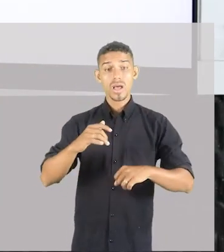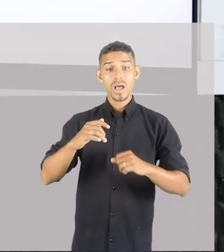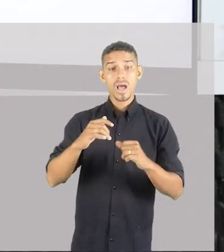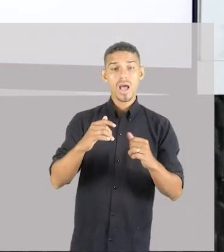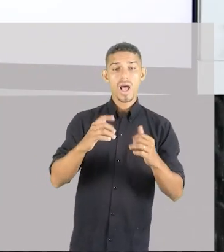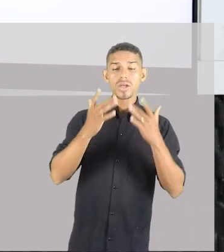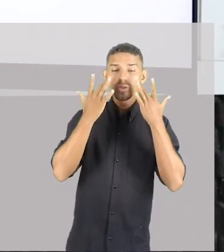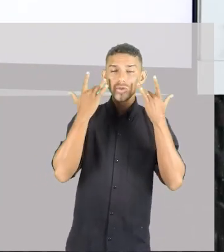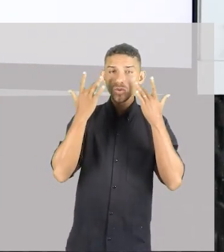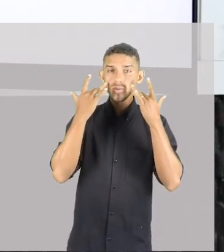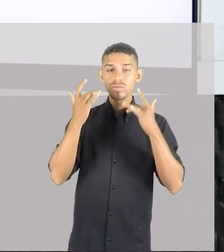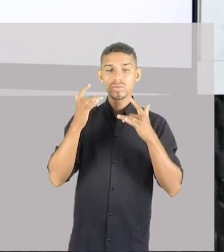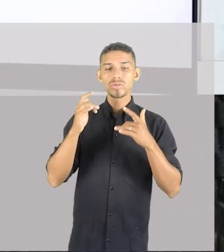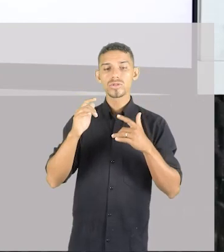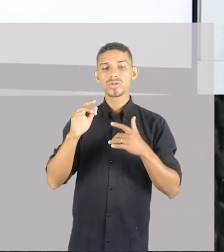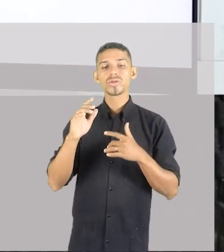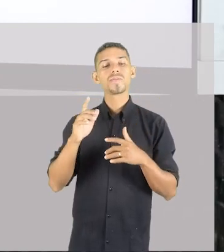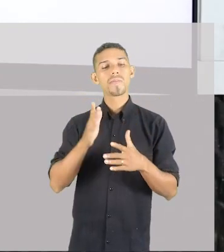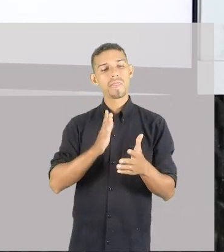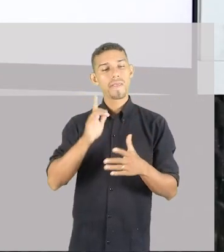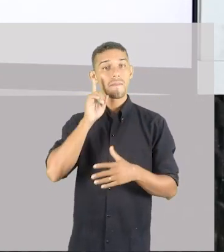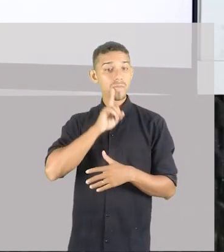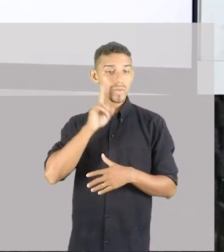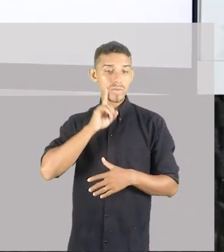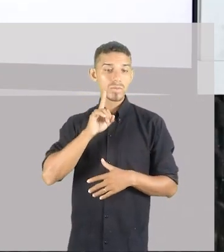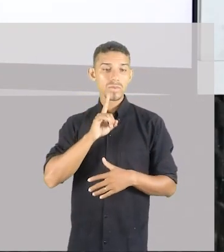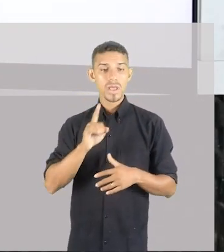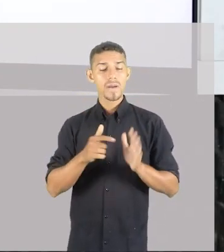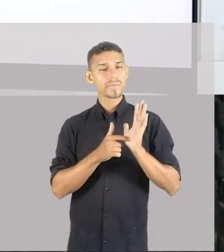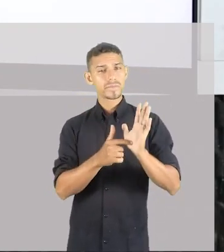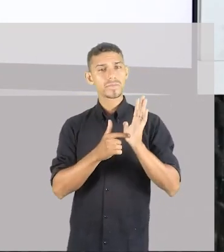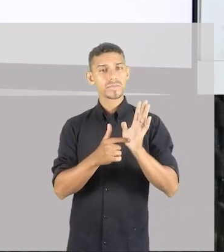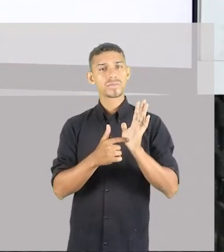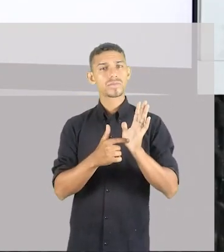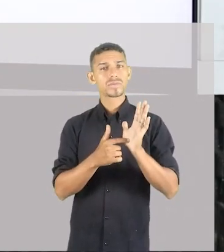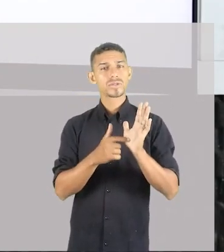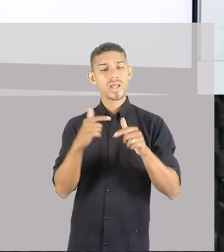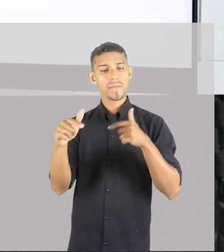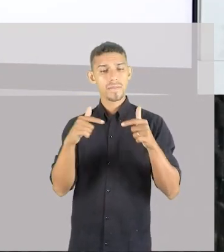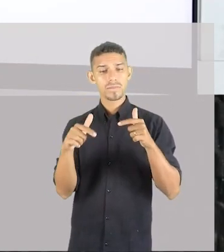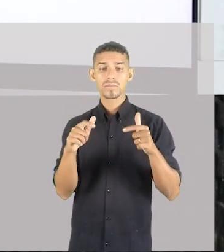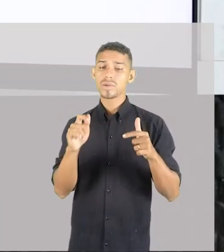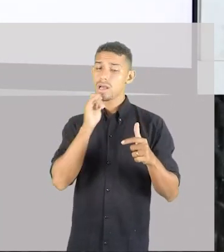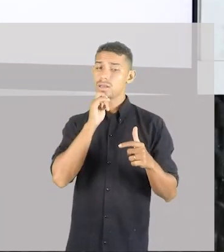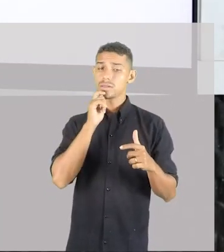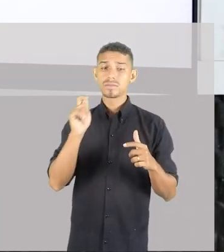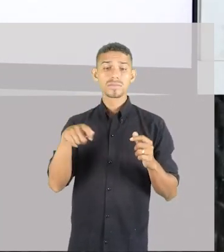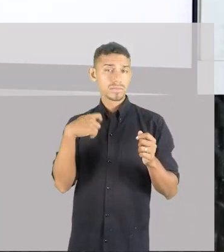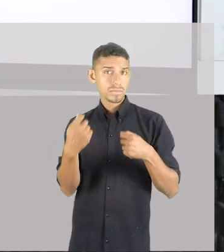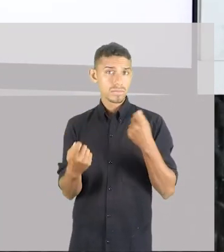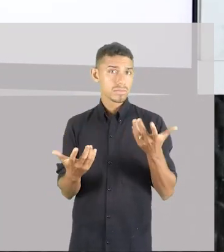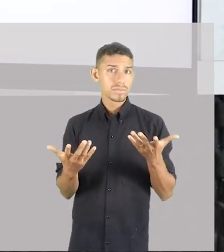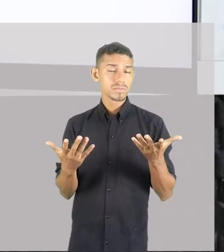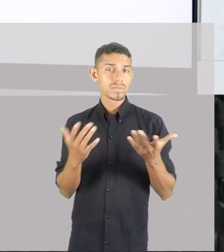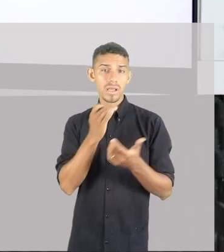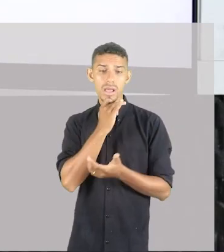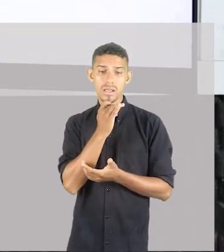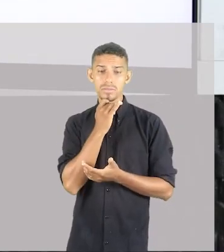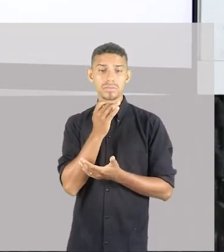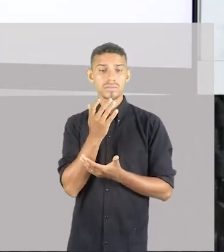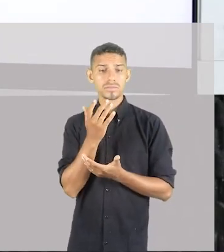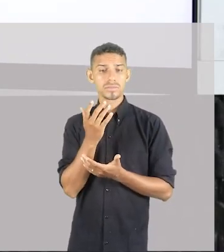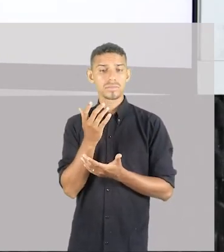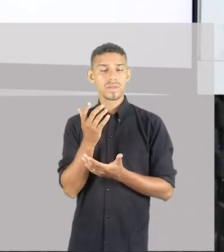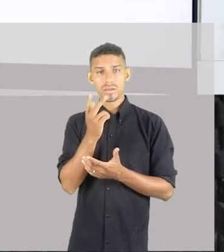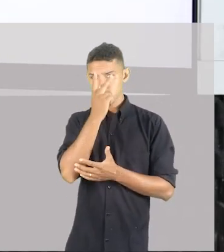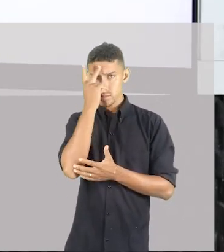ter uma noção costuma atrair muitas pessoas para apreciar o trabalho dos Artistas pode ser em sinais por exemplo aqui é o o o